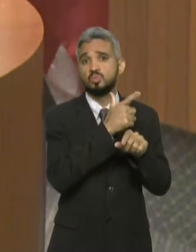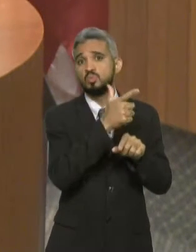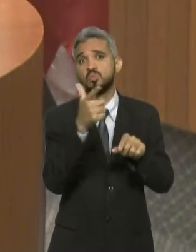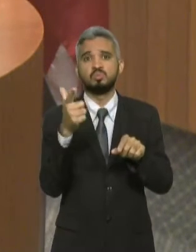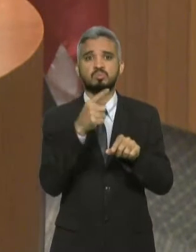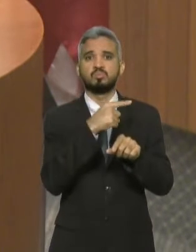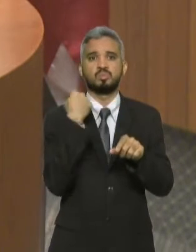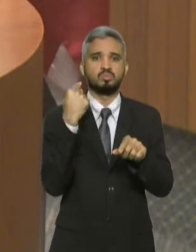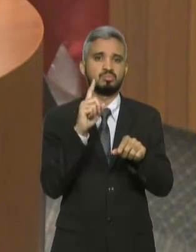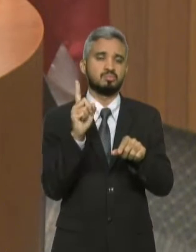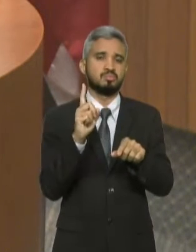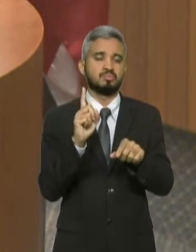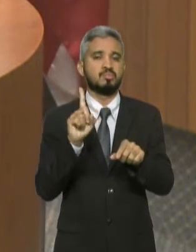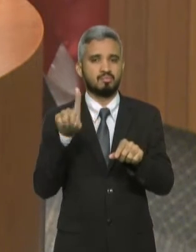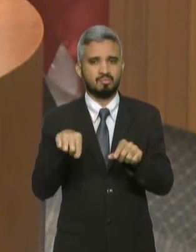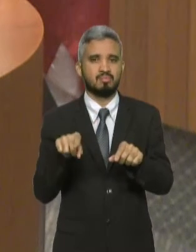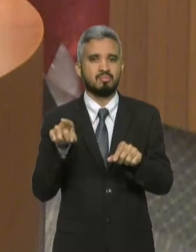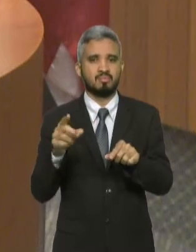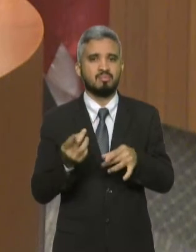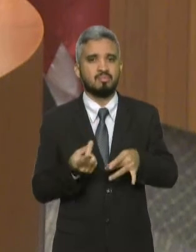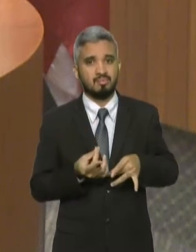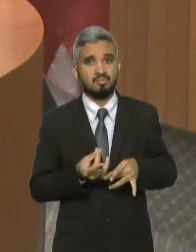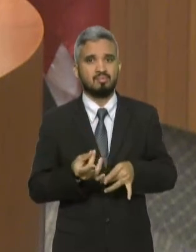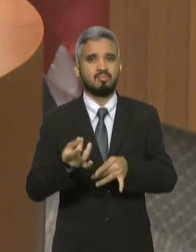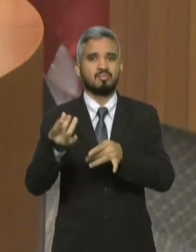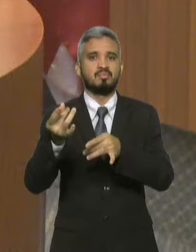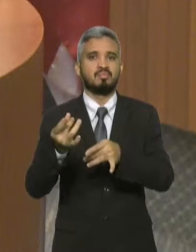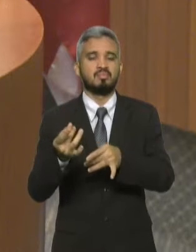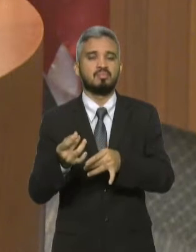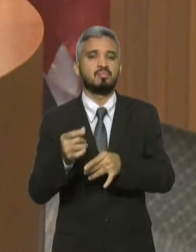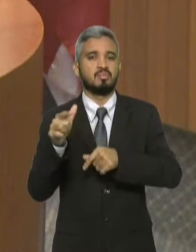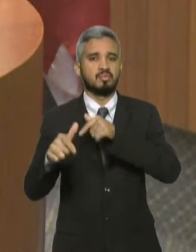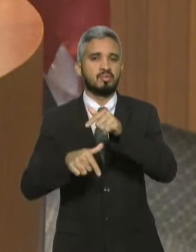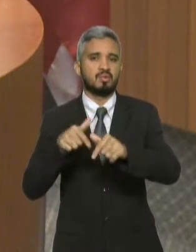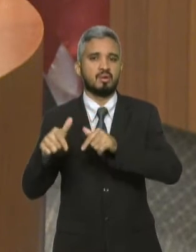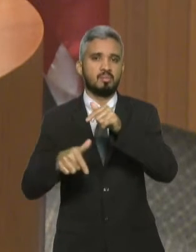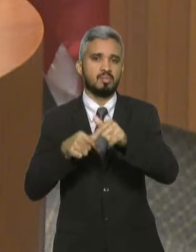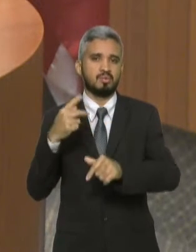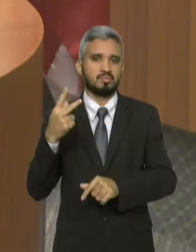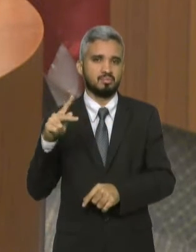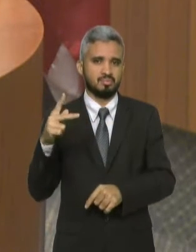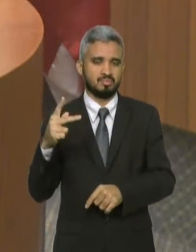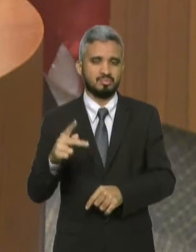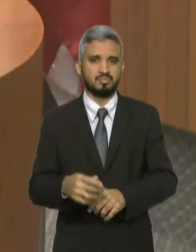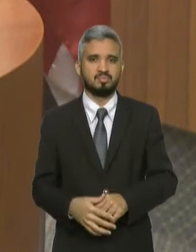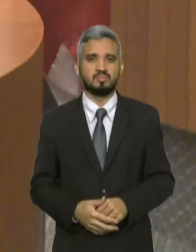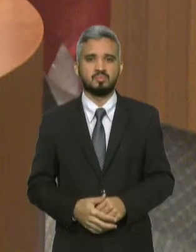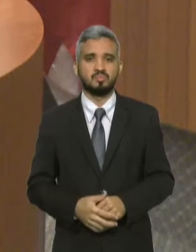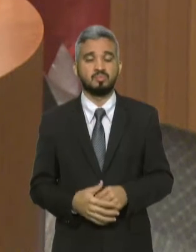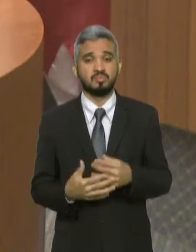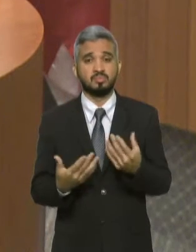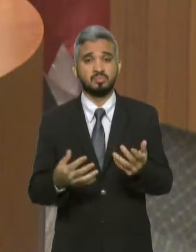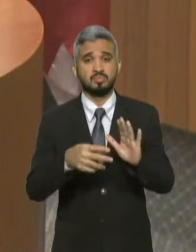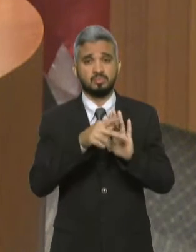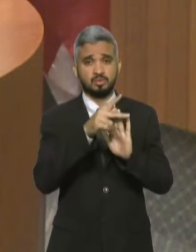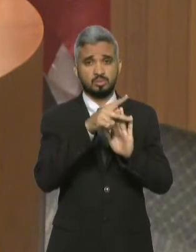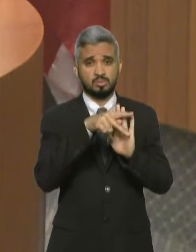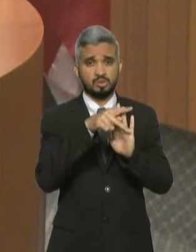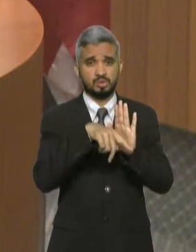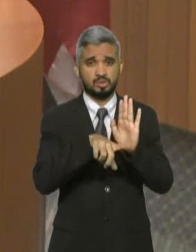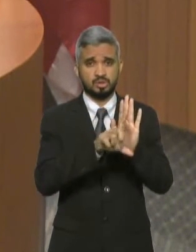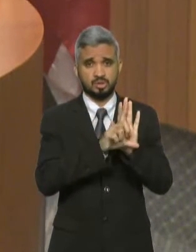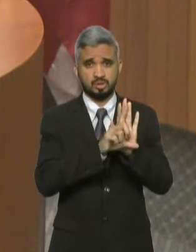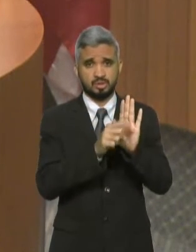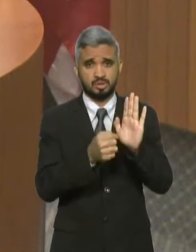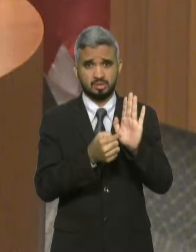o nosso papel, aquilo que já é imortal, que é a sua obra. Portanto, o projeto que apresento à